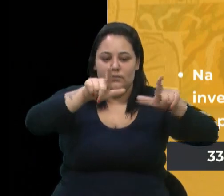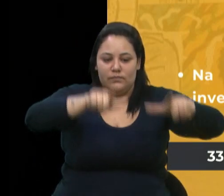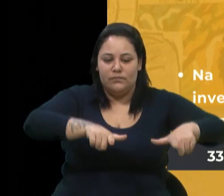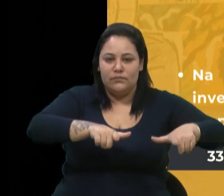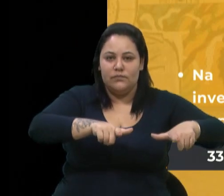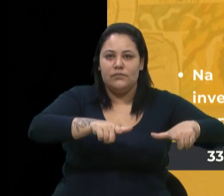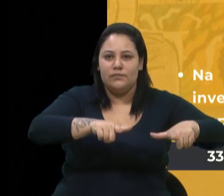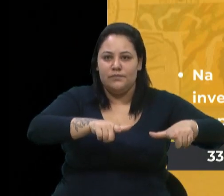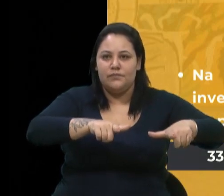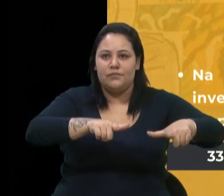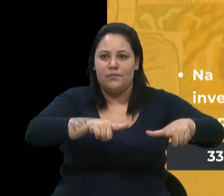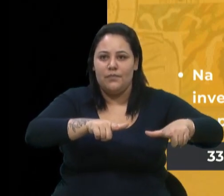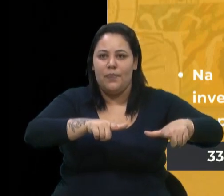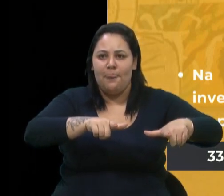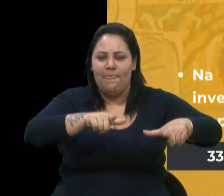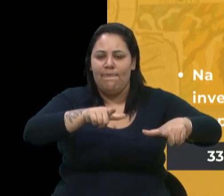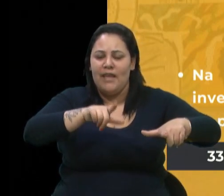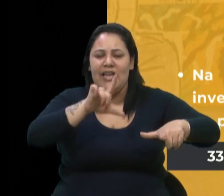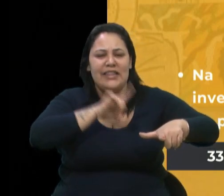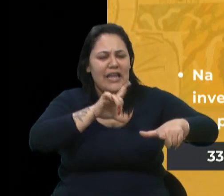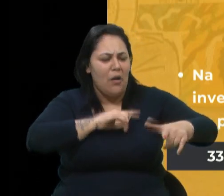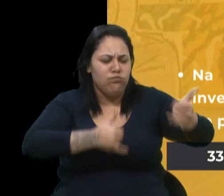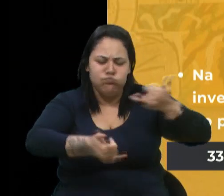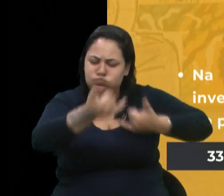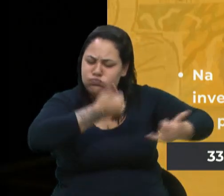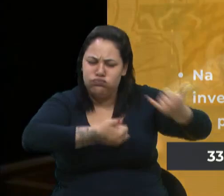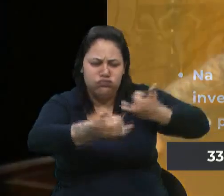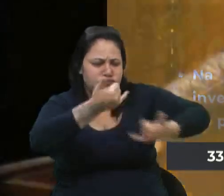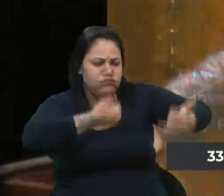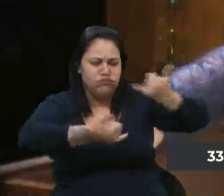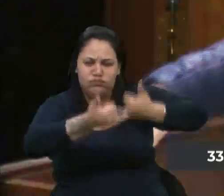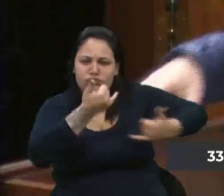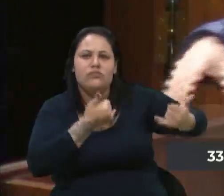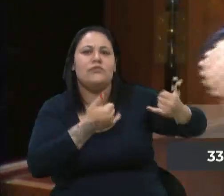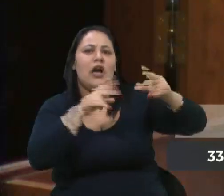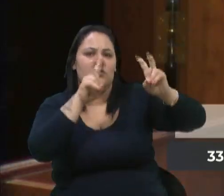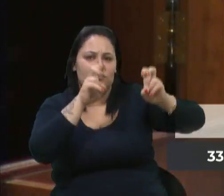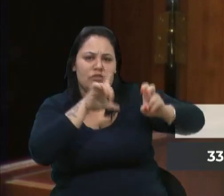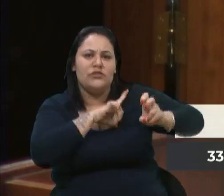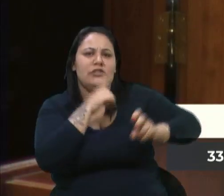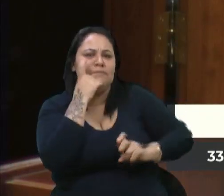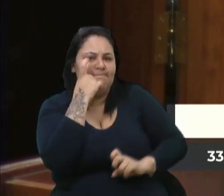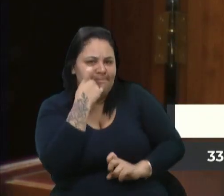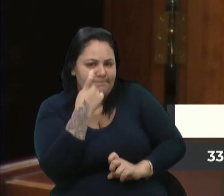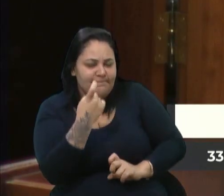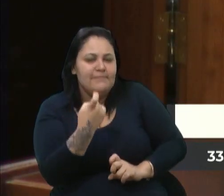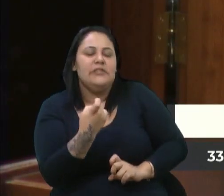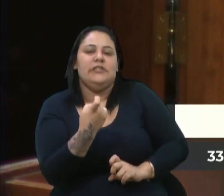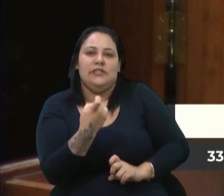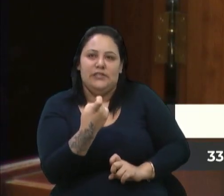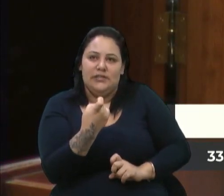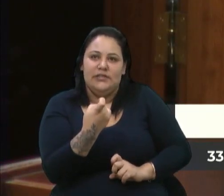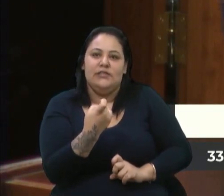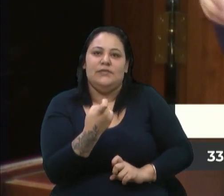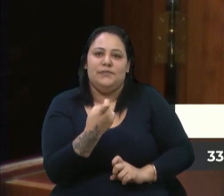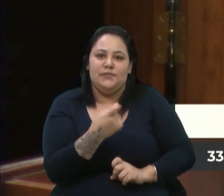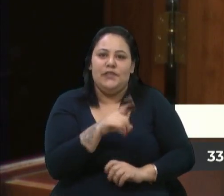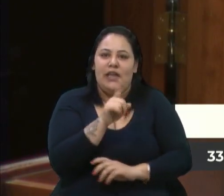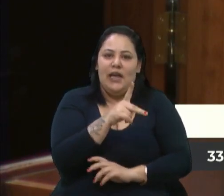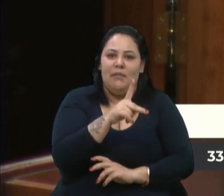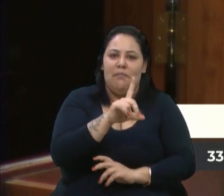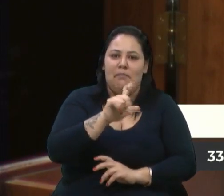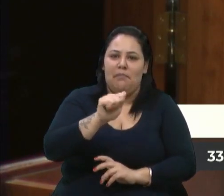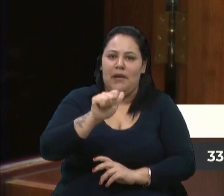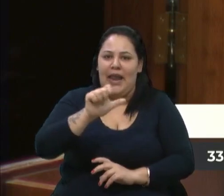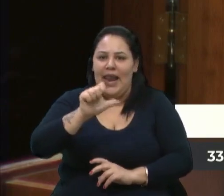passaram muita informação, né? Assuntos que eu, particularmente, tenho um interesse muito grande, que é as placas de inventário de